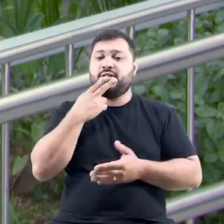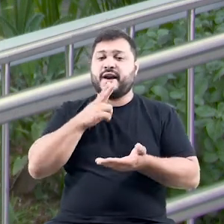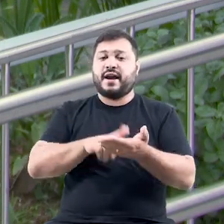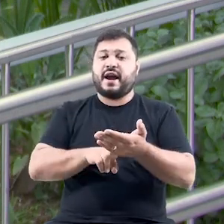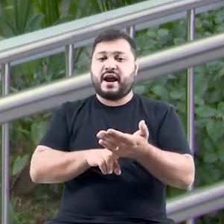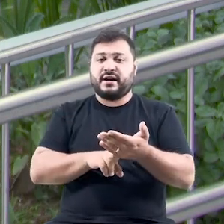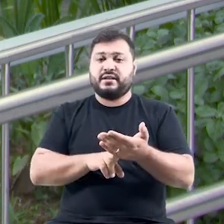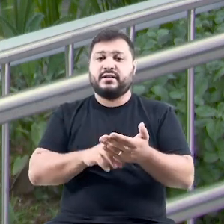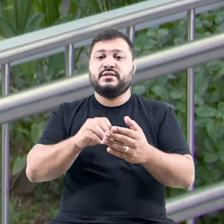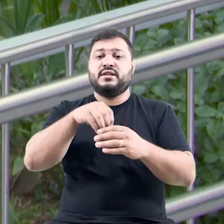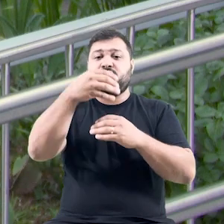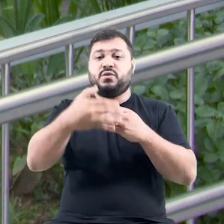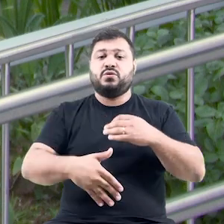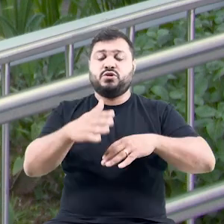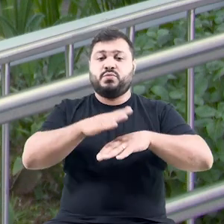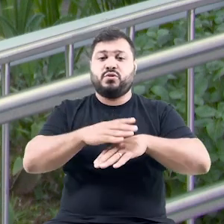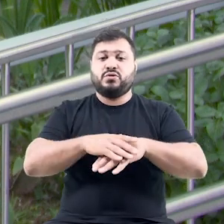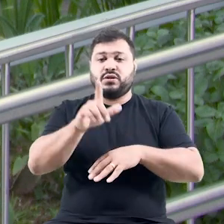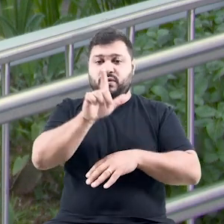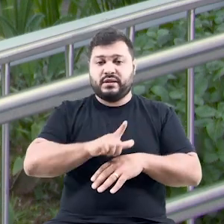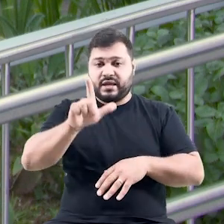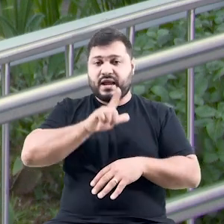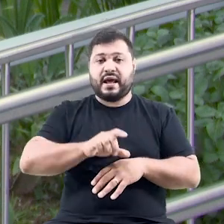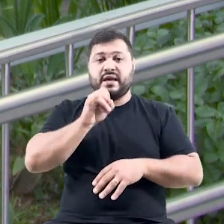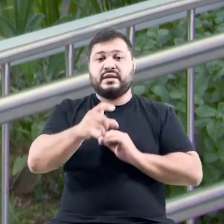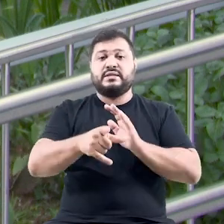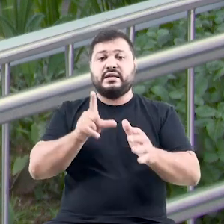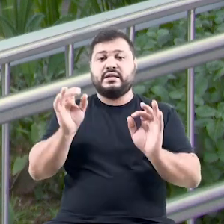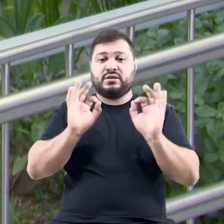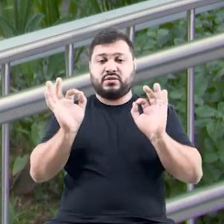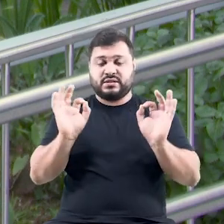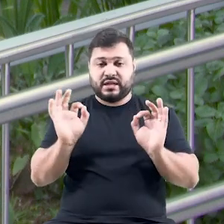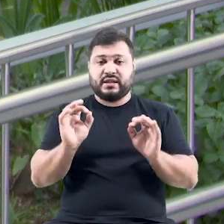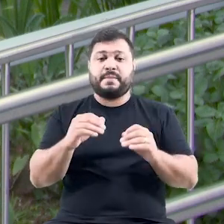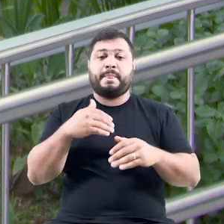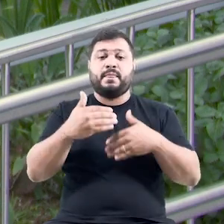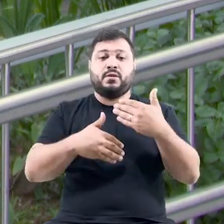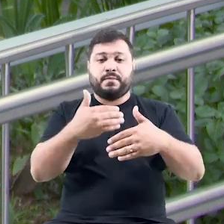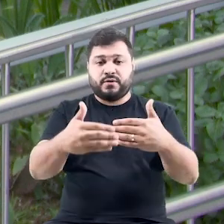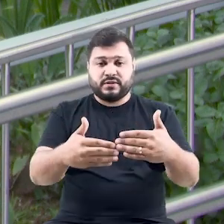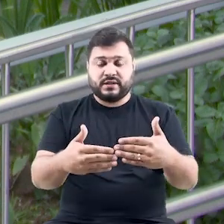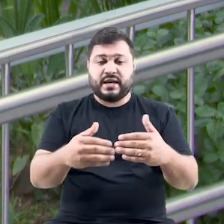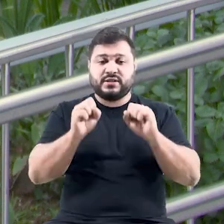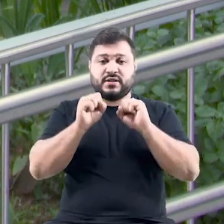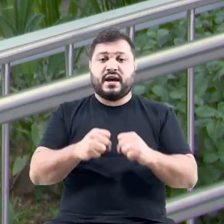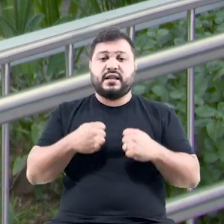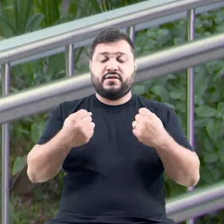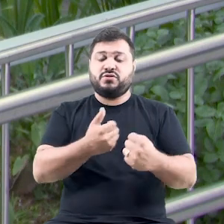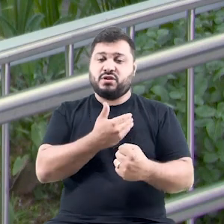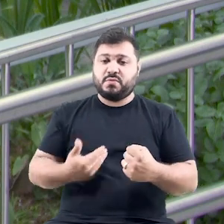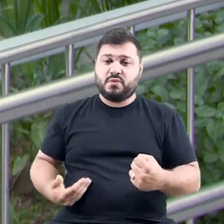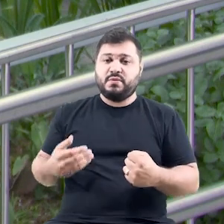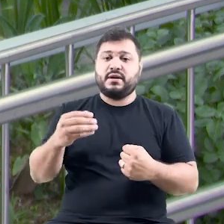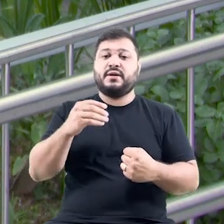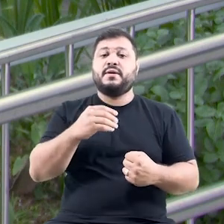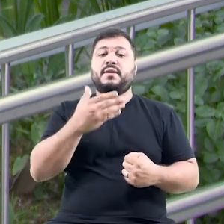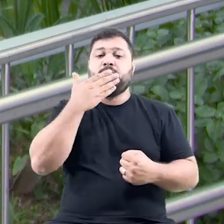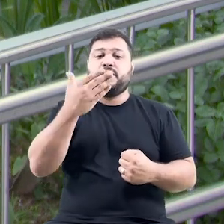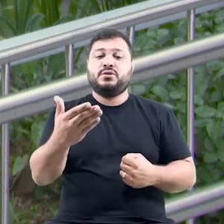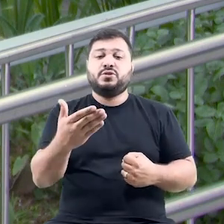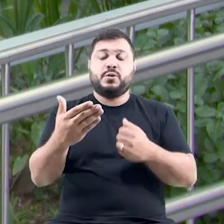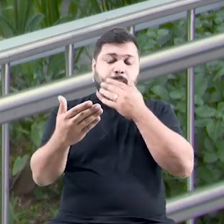remeter cartas em conteúdo de produção literária sem autorização. No processo, a Defensoria Pública da